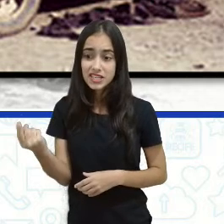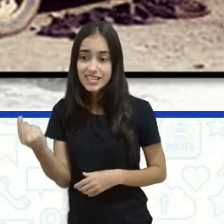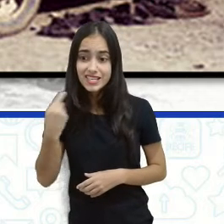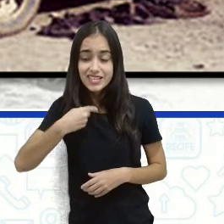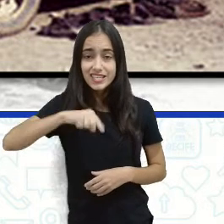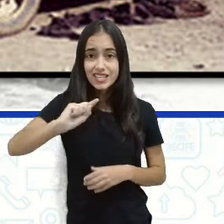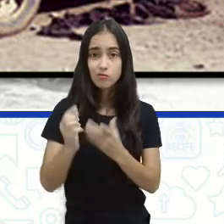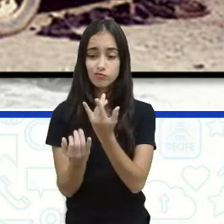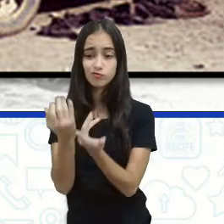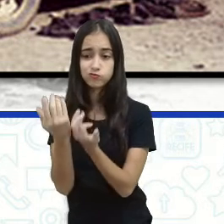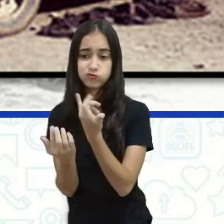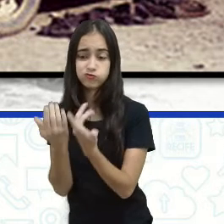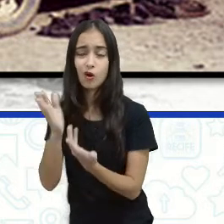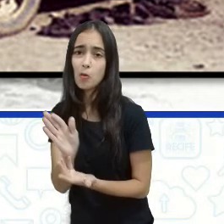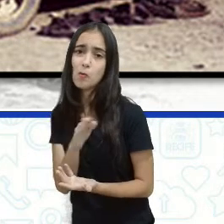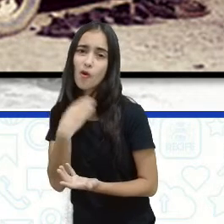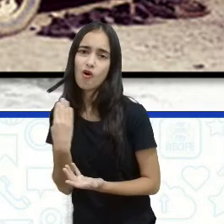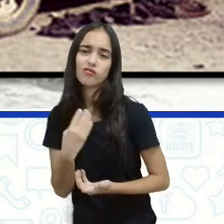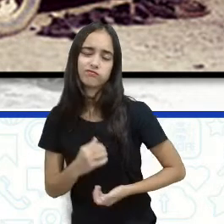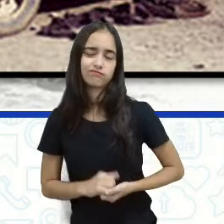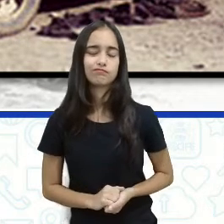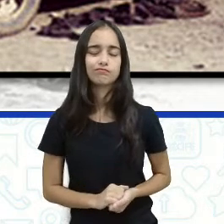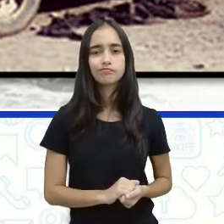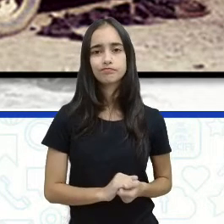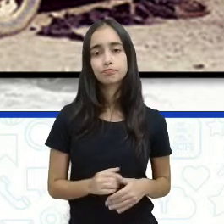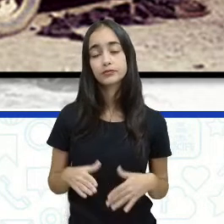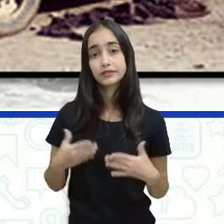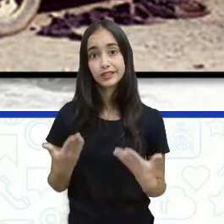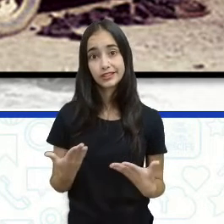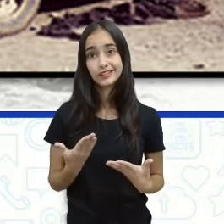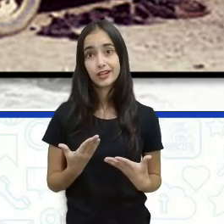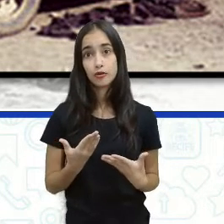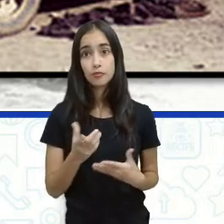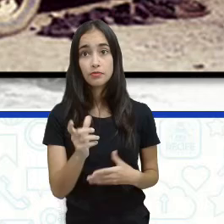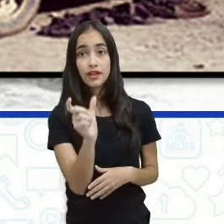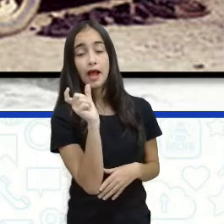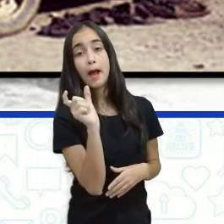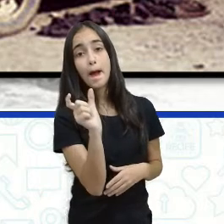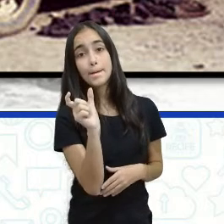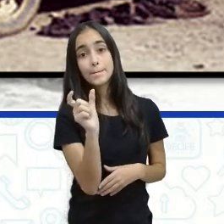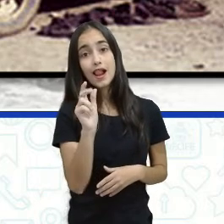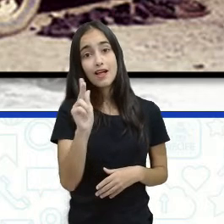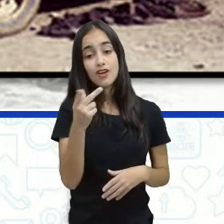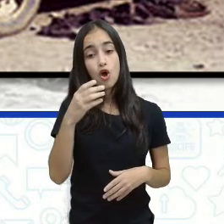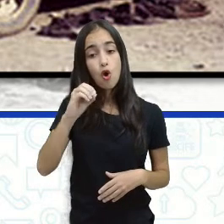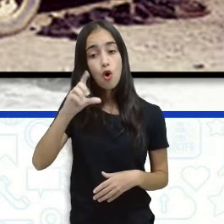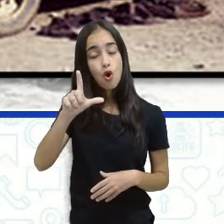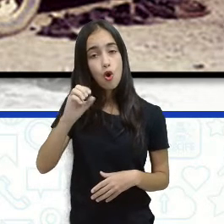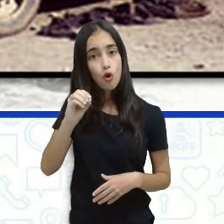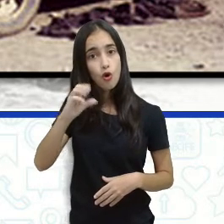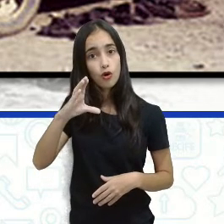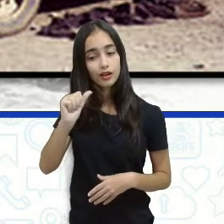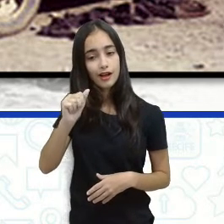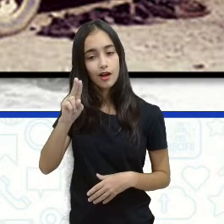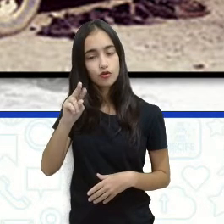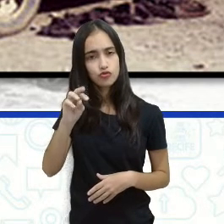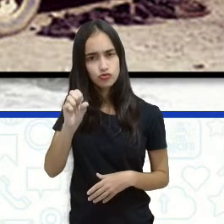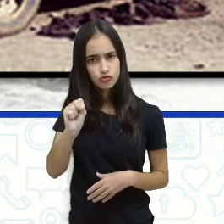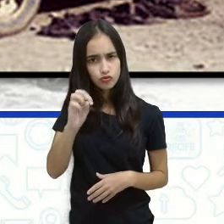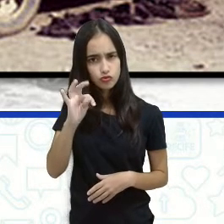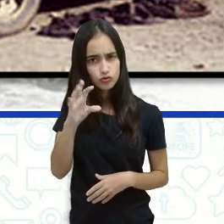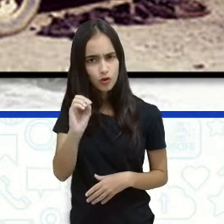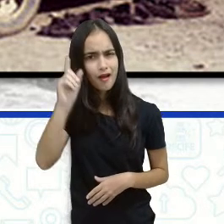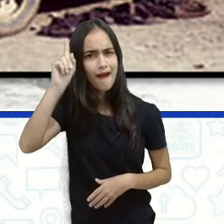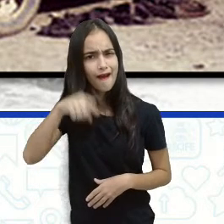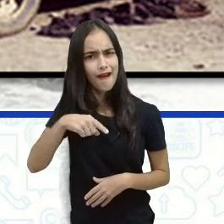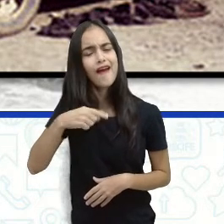sentido, certo, a expressão holocausto, ela era utilizada desde o Antigo Testamento, né,